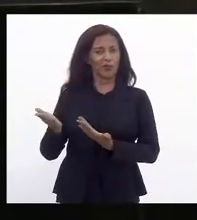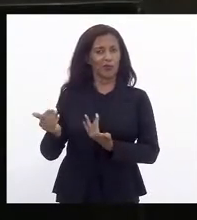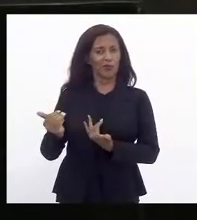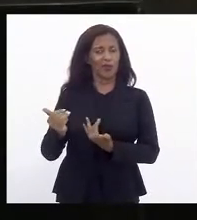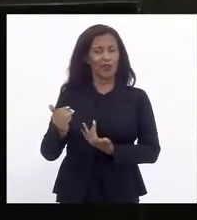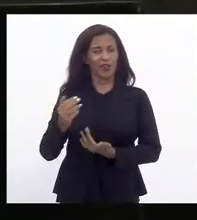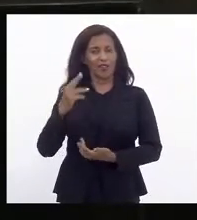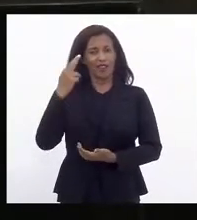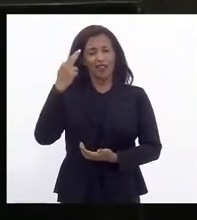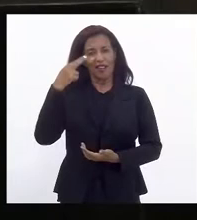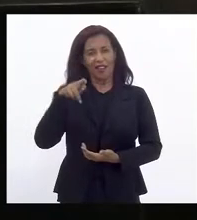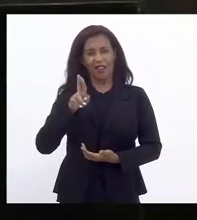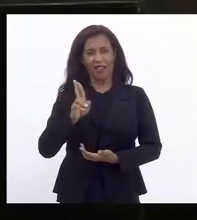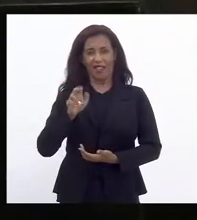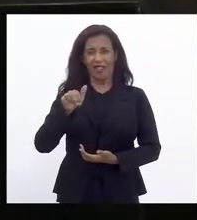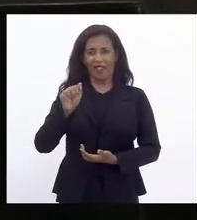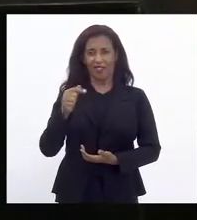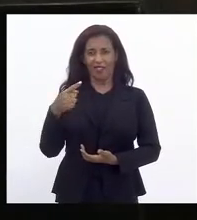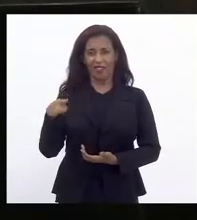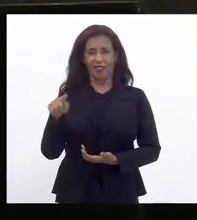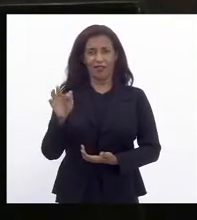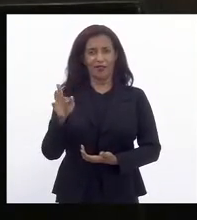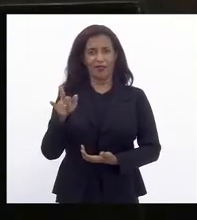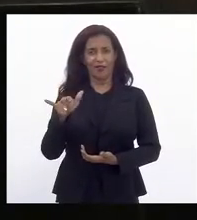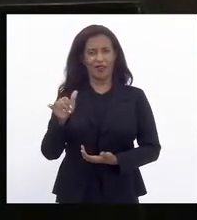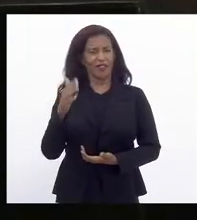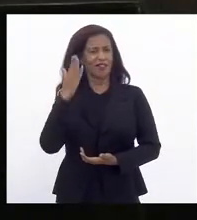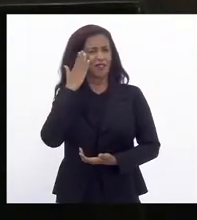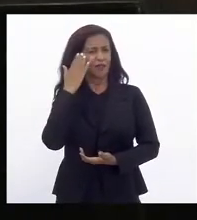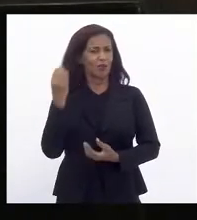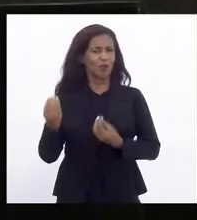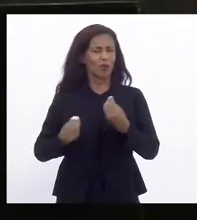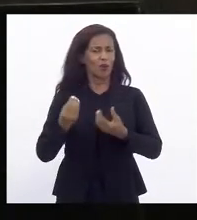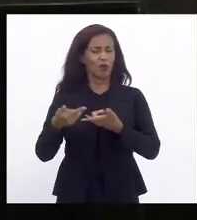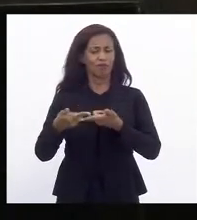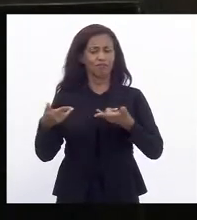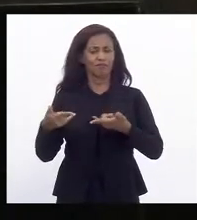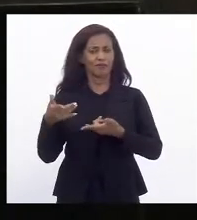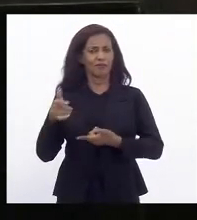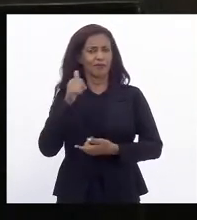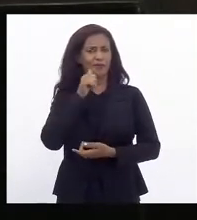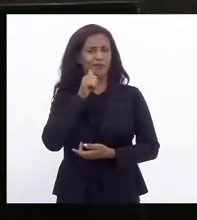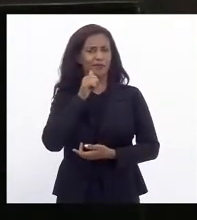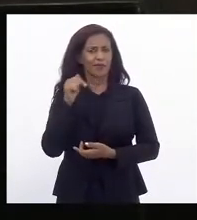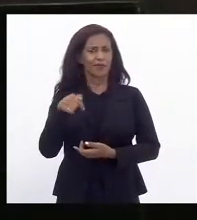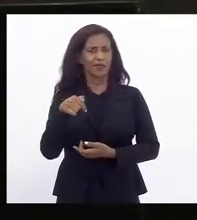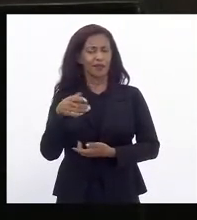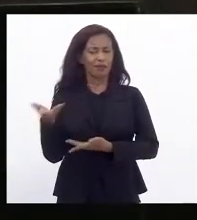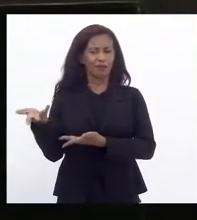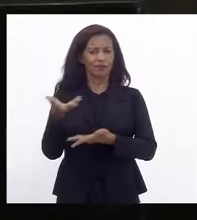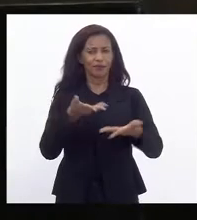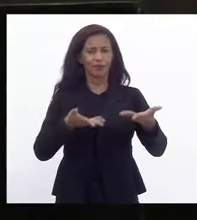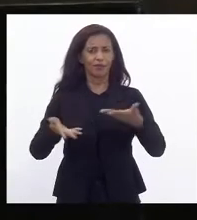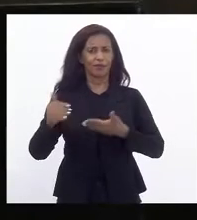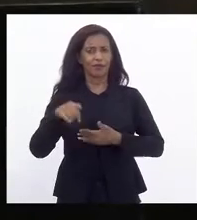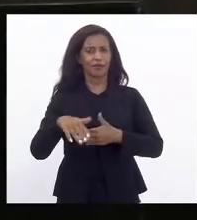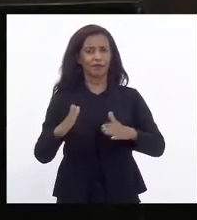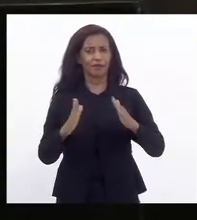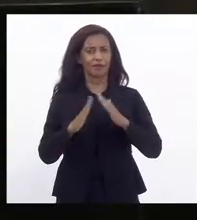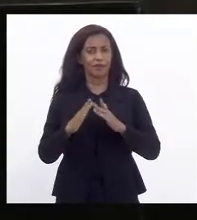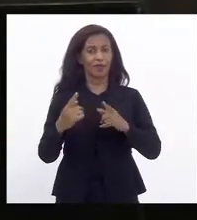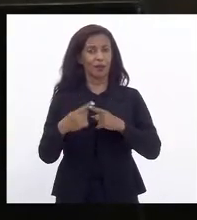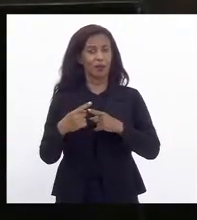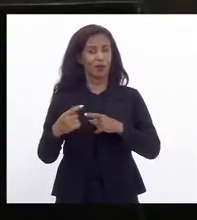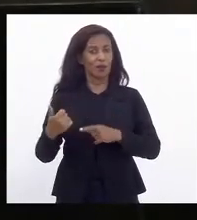deputado Renan Ferreirinha, e sabemos, né, o quanto essa pauta dos absorventes femininos andou aqui na casa. Porque ainda